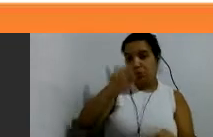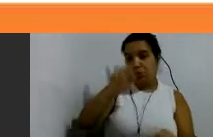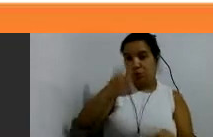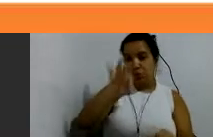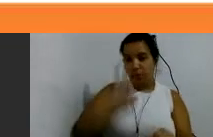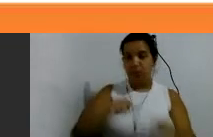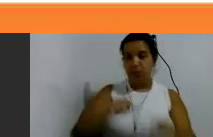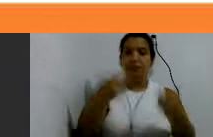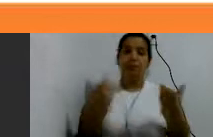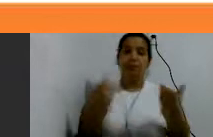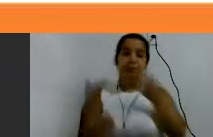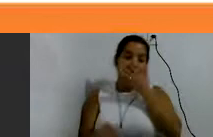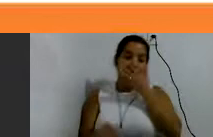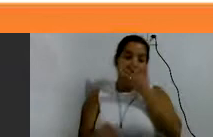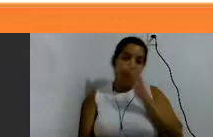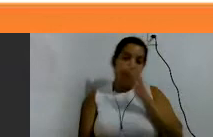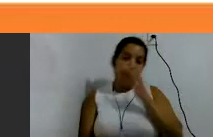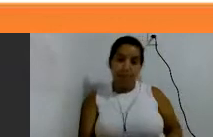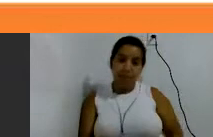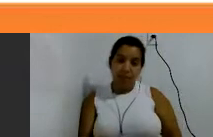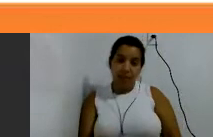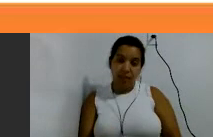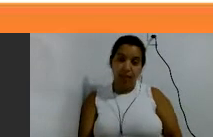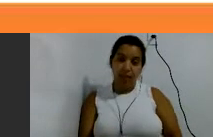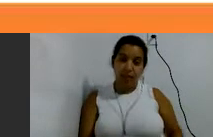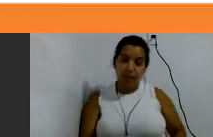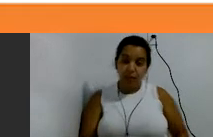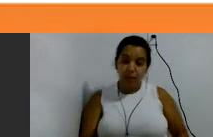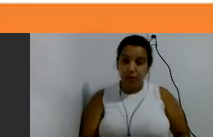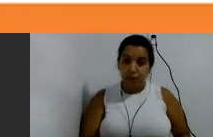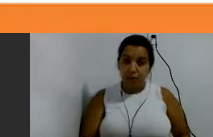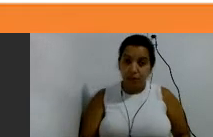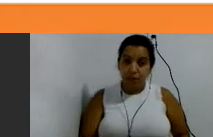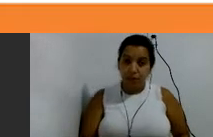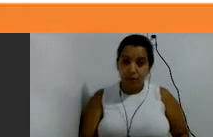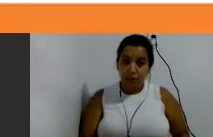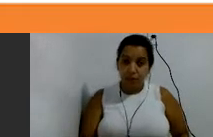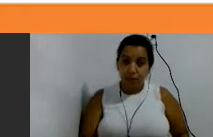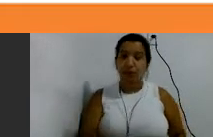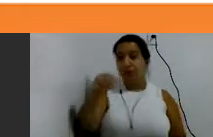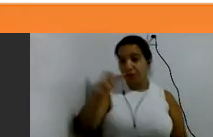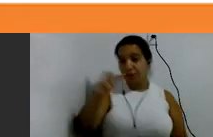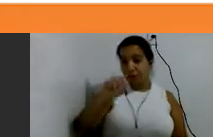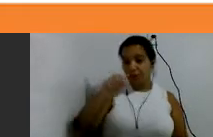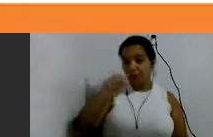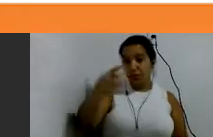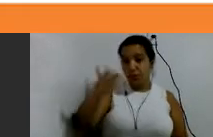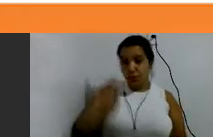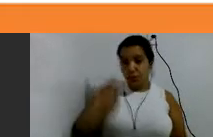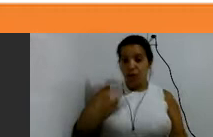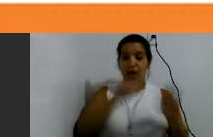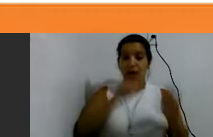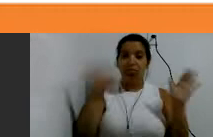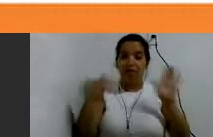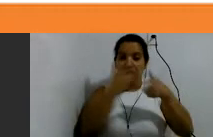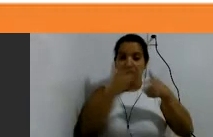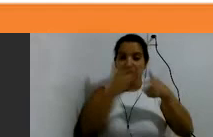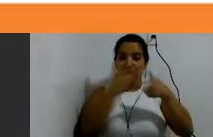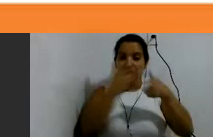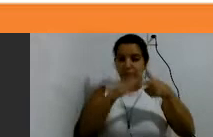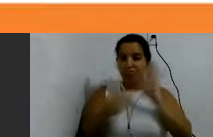de amastigota. Aqui é uma fibra muscular. E essas amastigotas vão se dividindo até romper essa